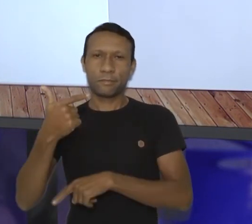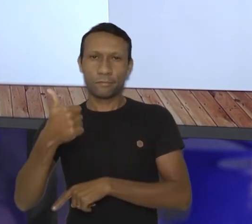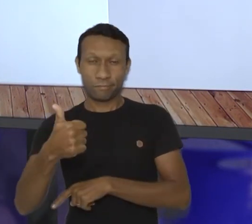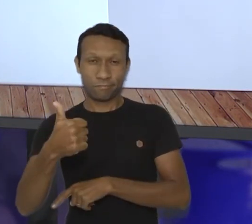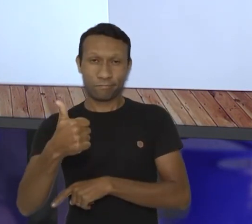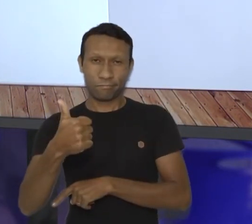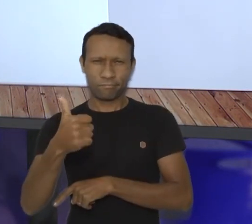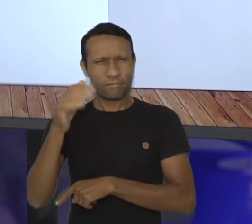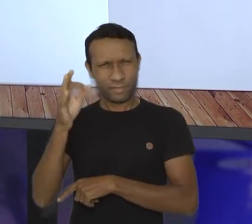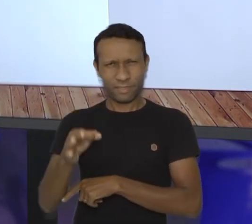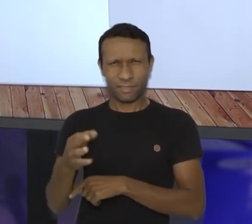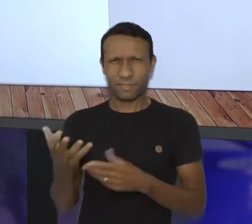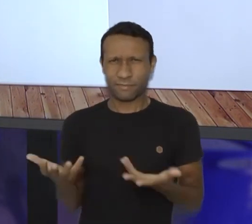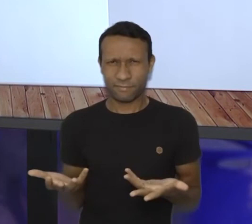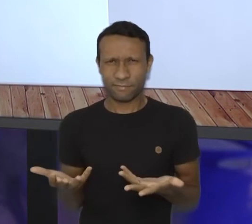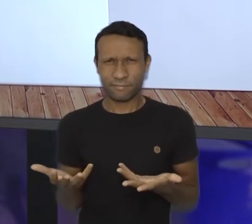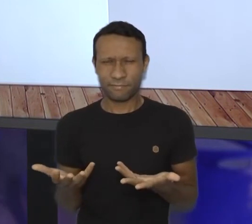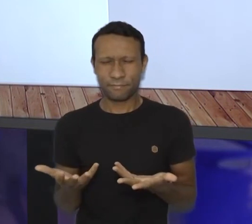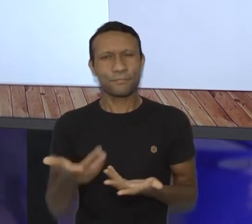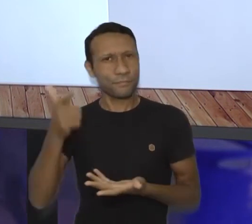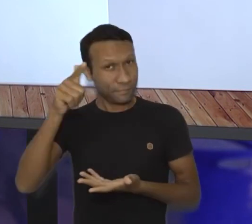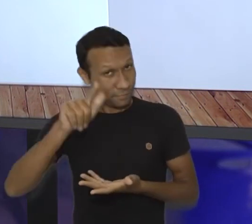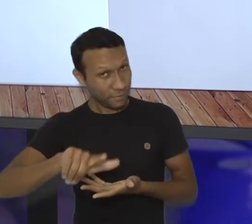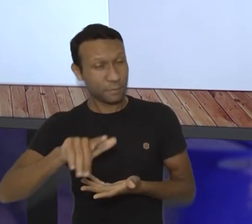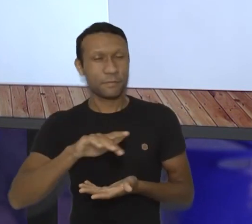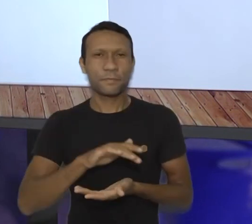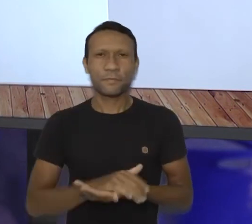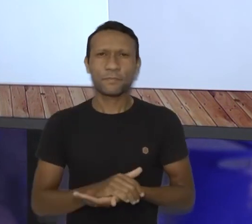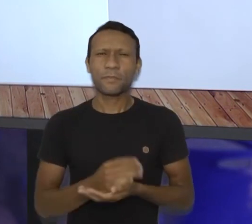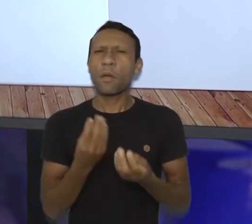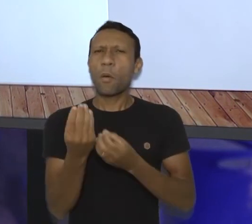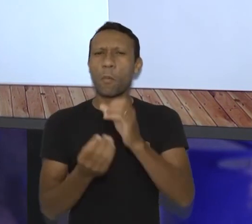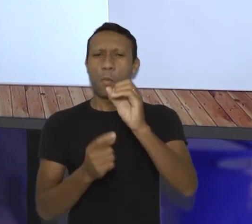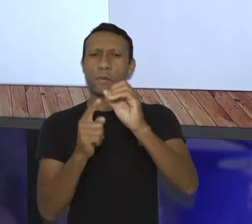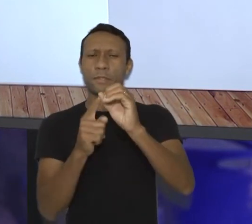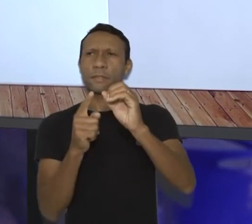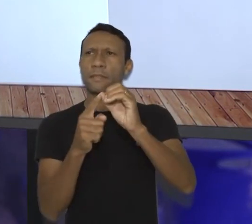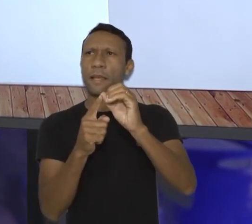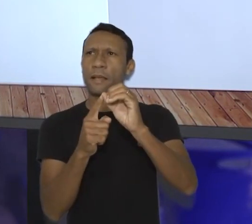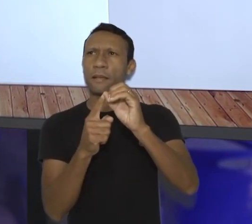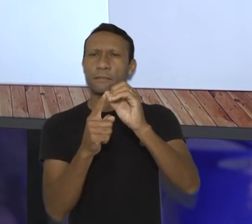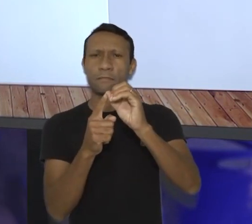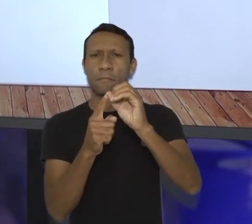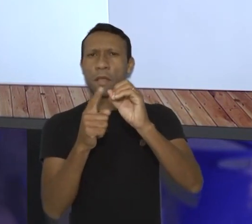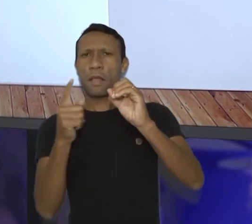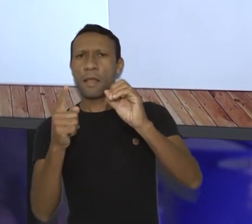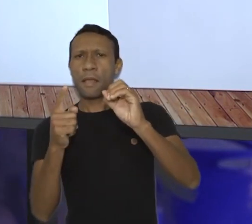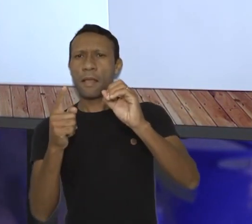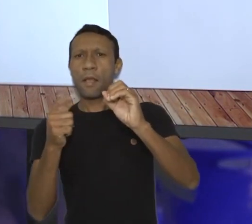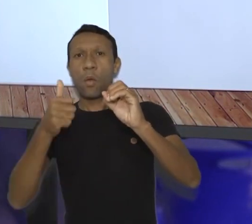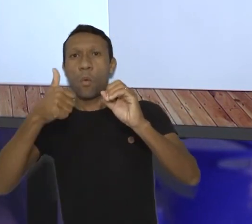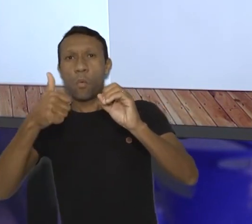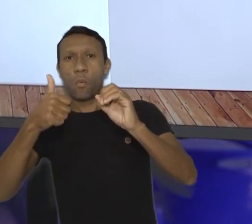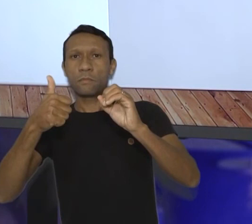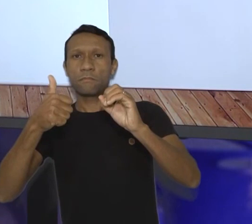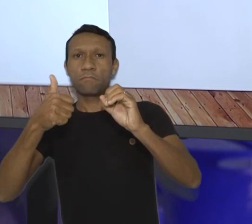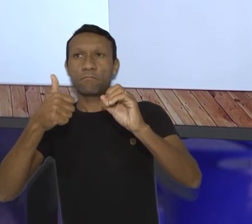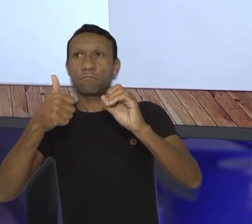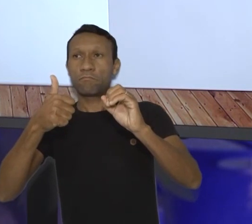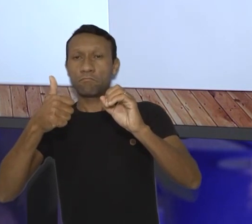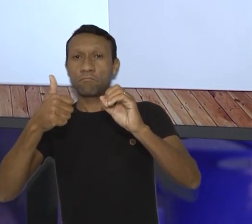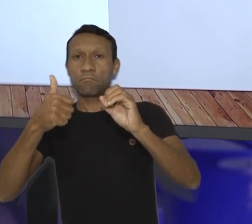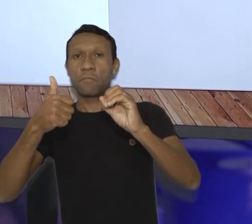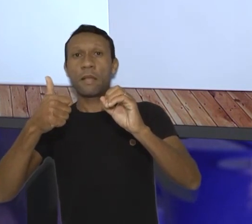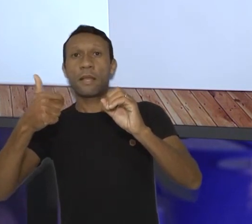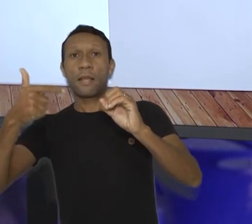Isso está correto? Vamos analisar um pouquinho. Como é que do 0 eu acho 1? 0 mais 1, 1. 1